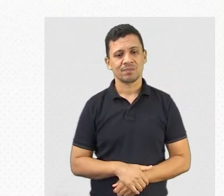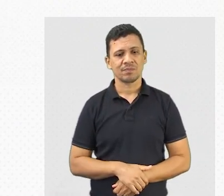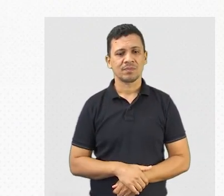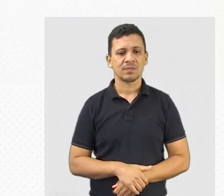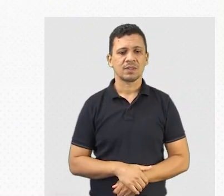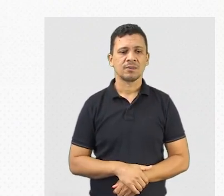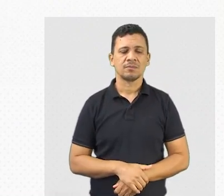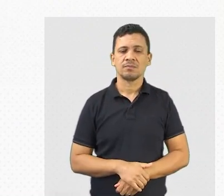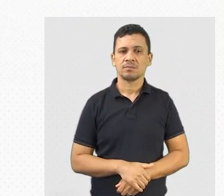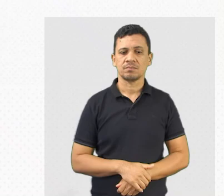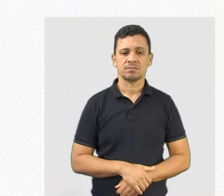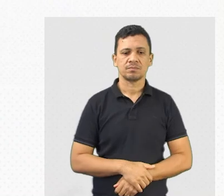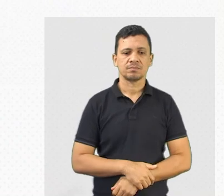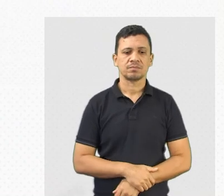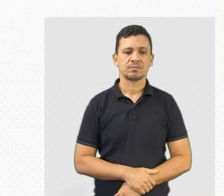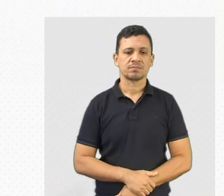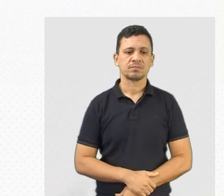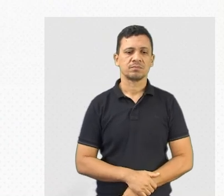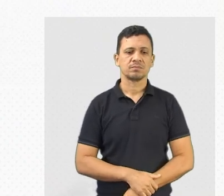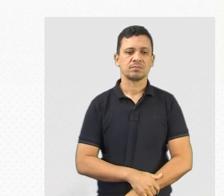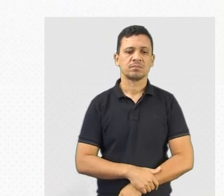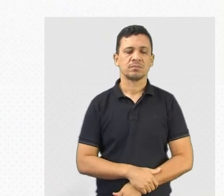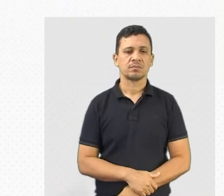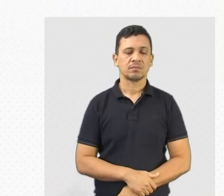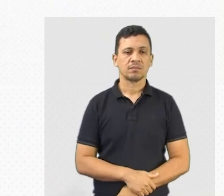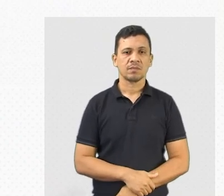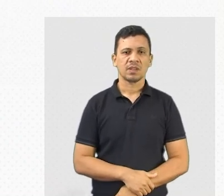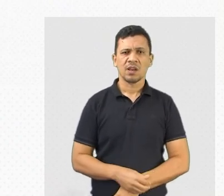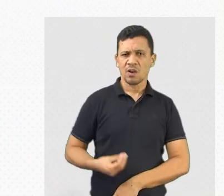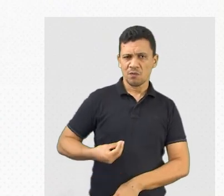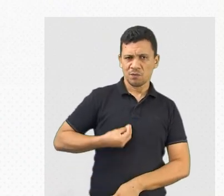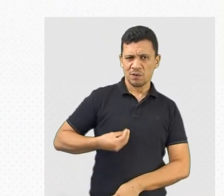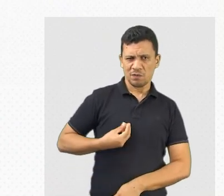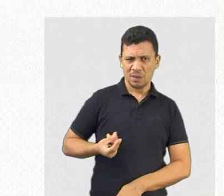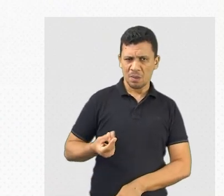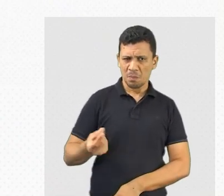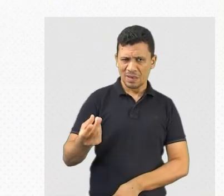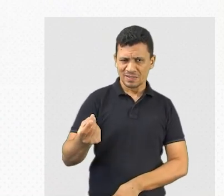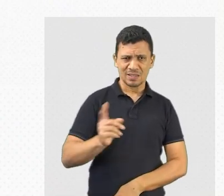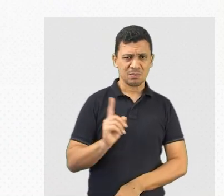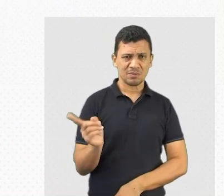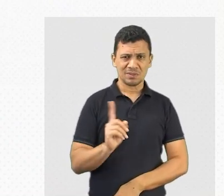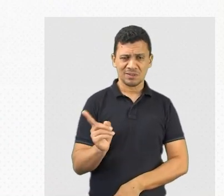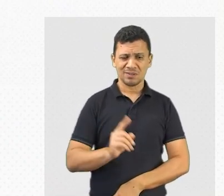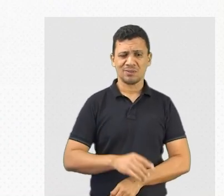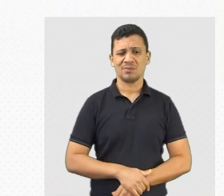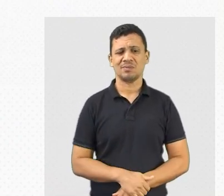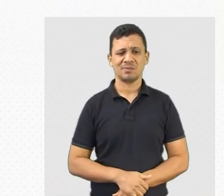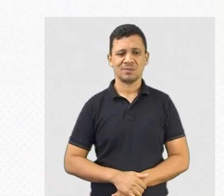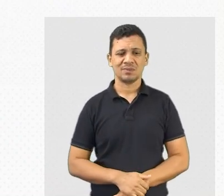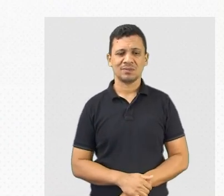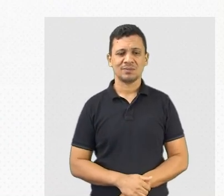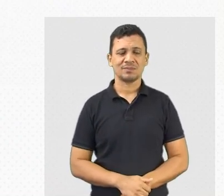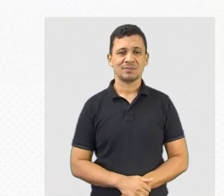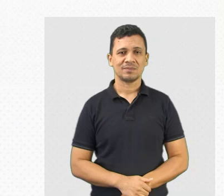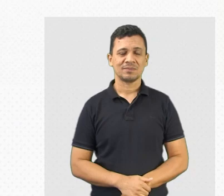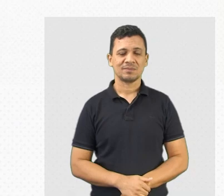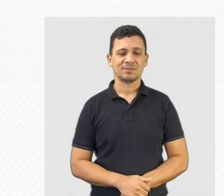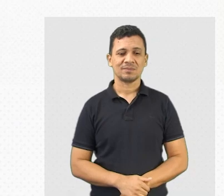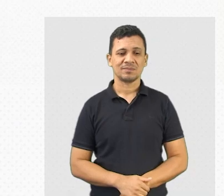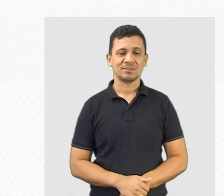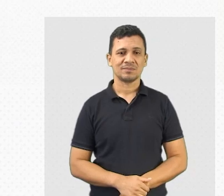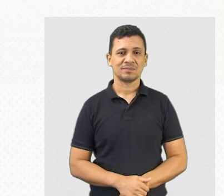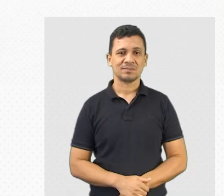coloca, I ain't gonna live forever. Eu não vou viver para sempre. I just want to live while I'm